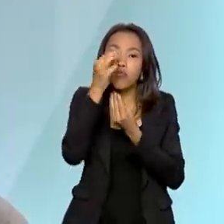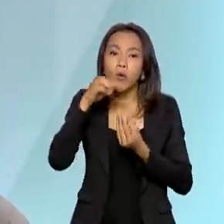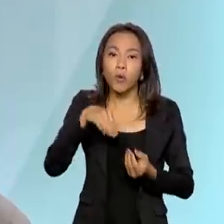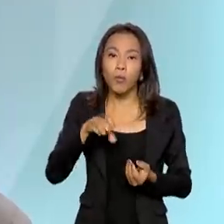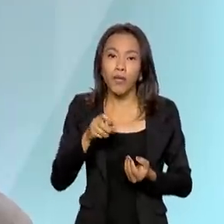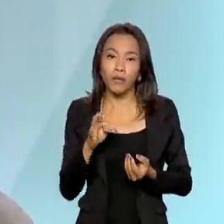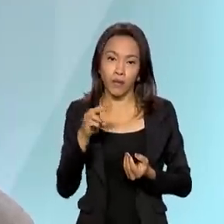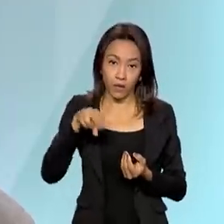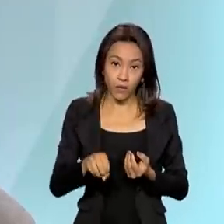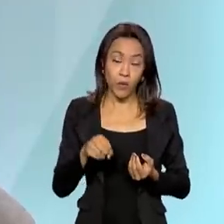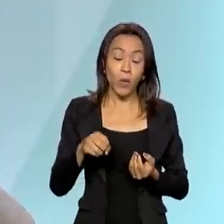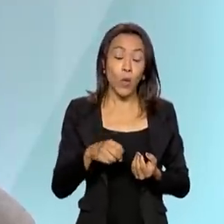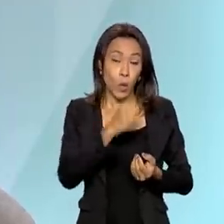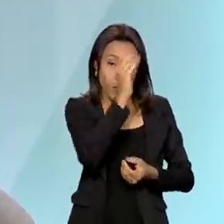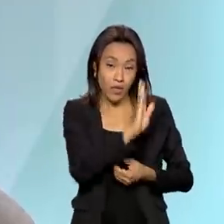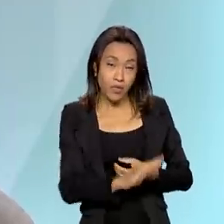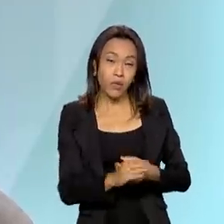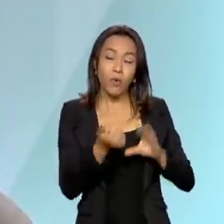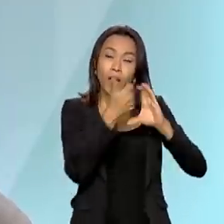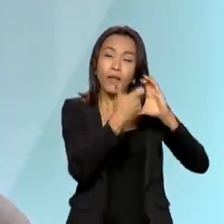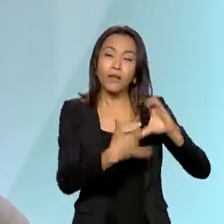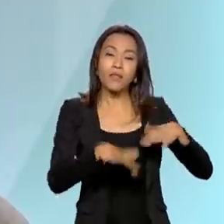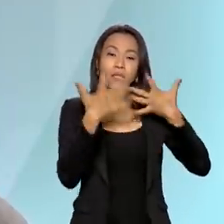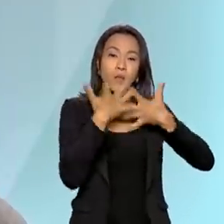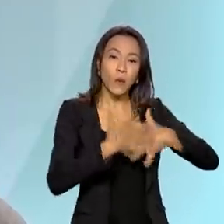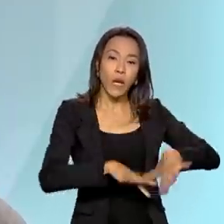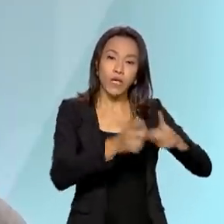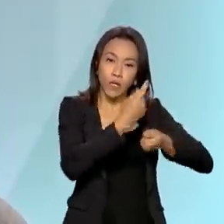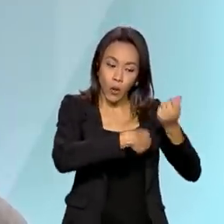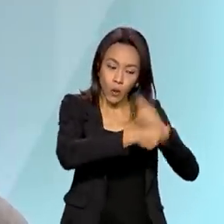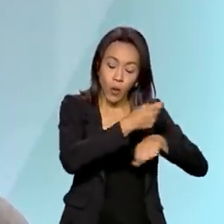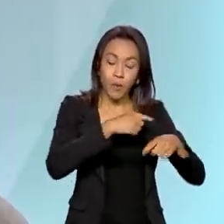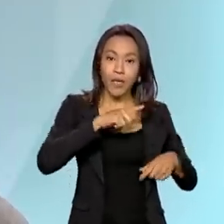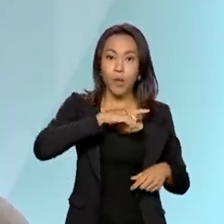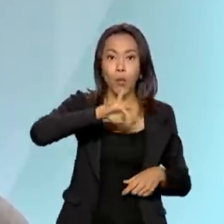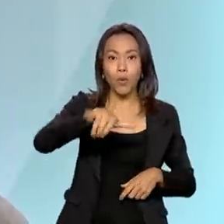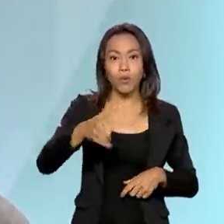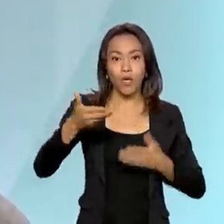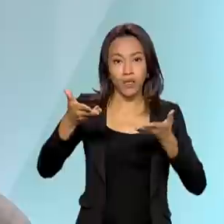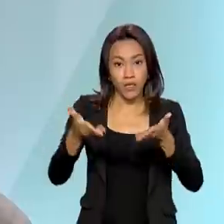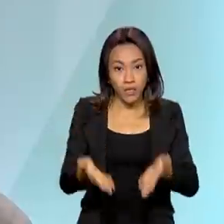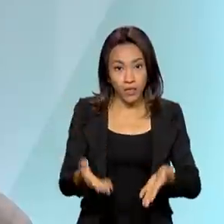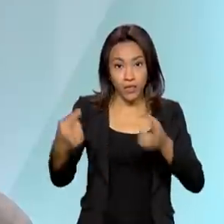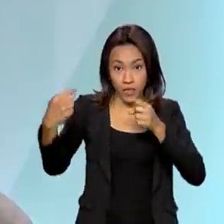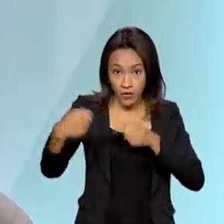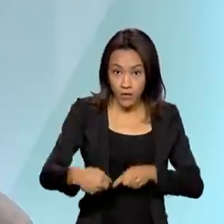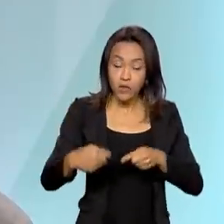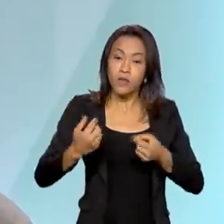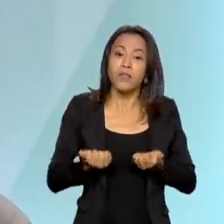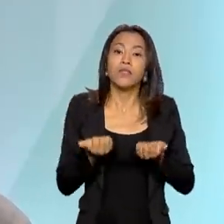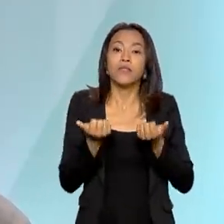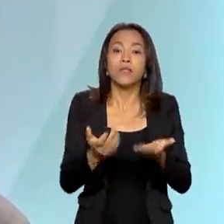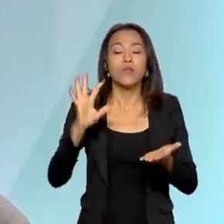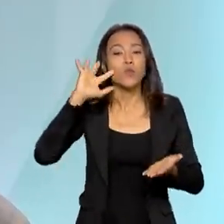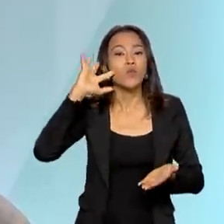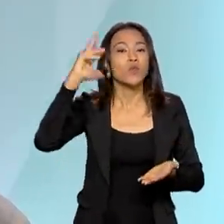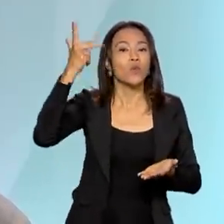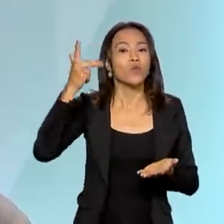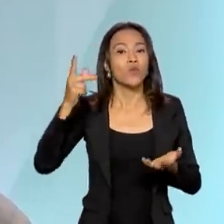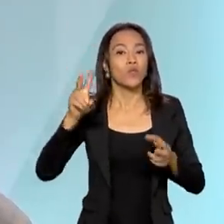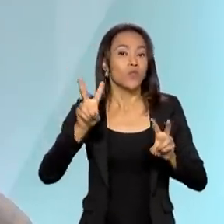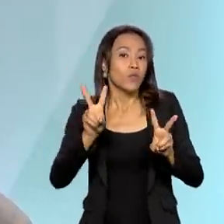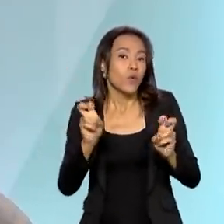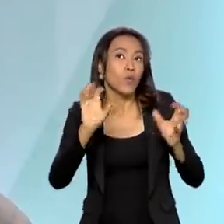naturais e econômicas, tem oportunidades nesses desafios, trazendo soluções climáticas, soluções